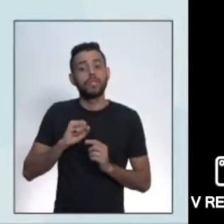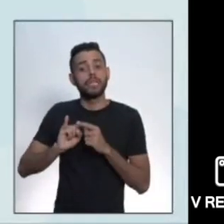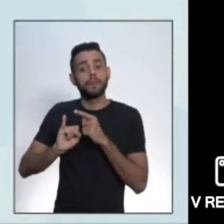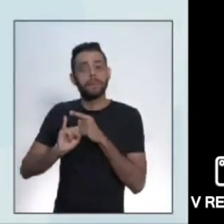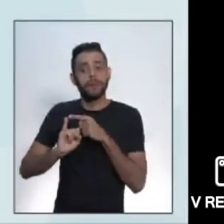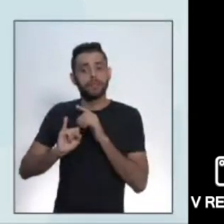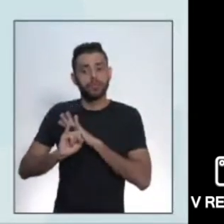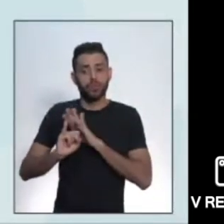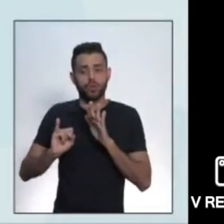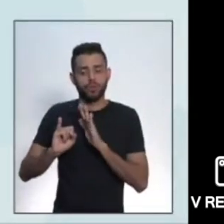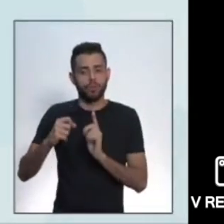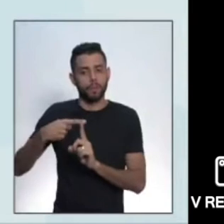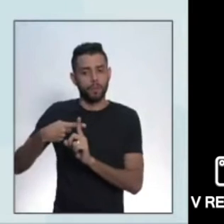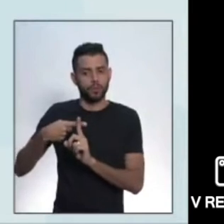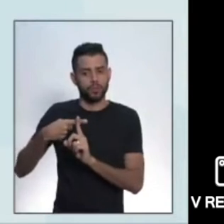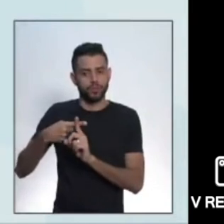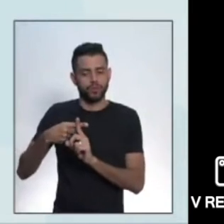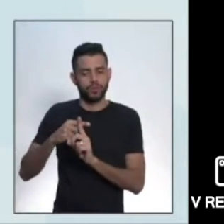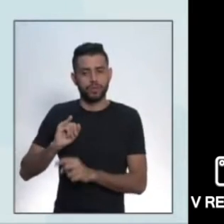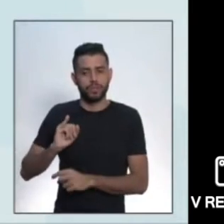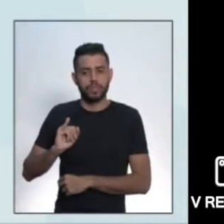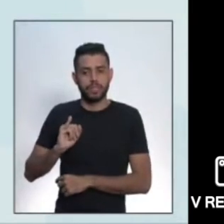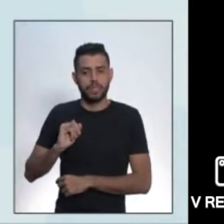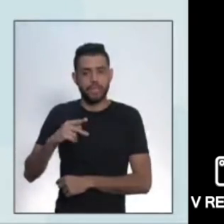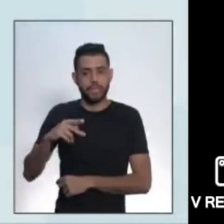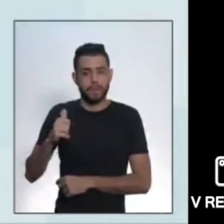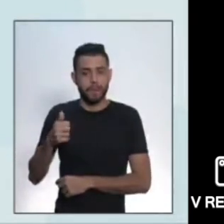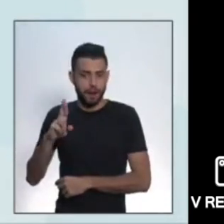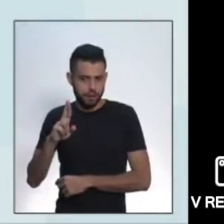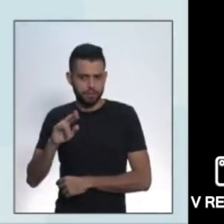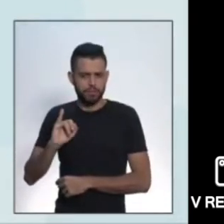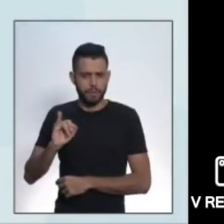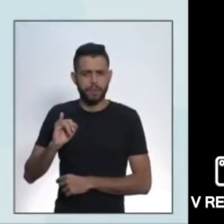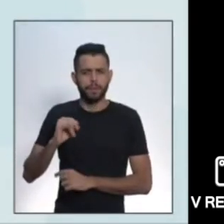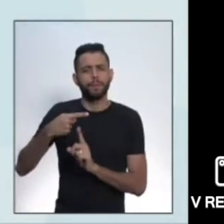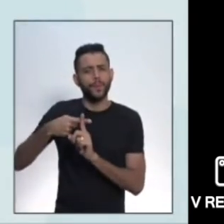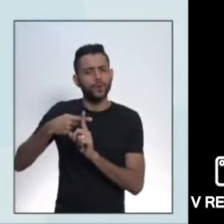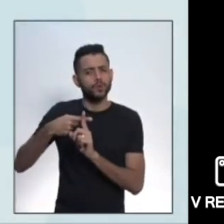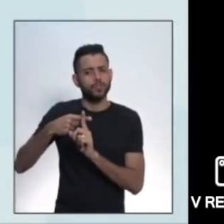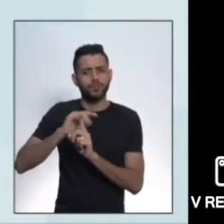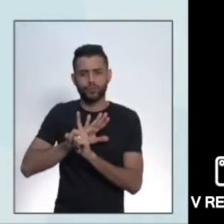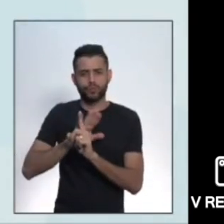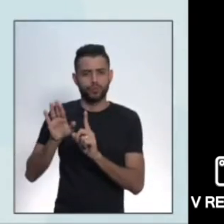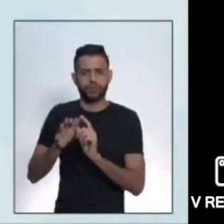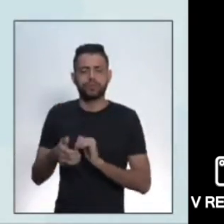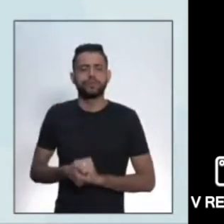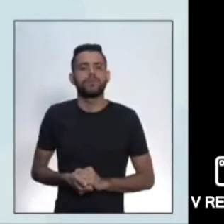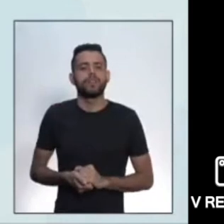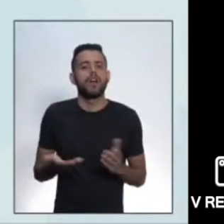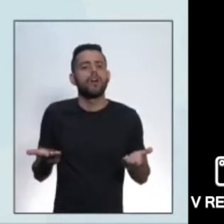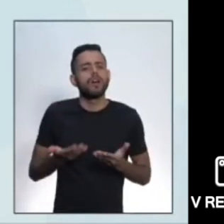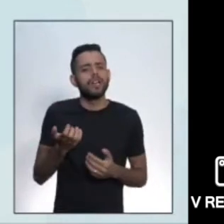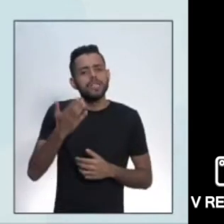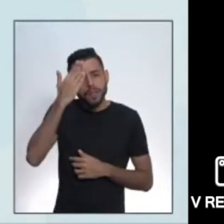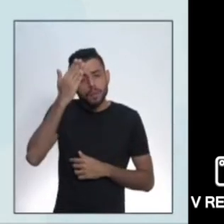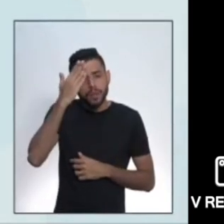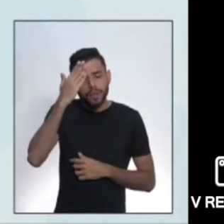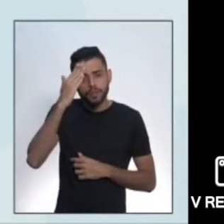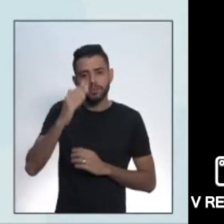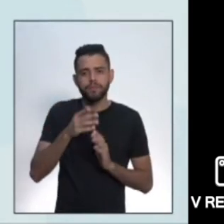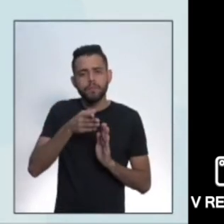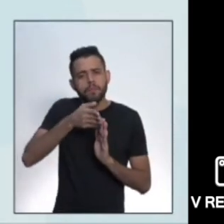positivos. Ímpares positivos, hein? Olha a dica. Ele quer saber qual que é o